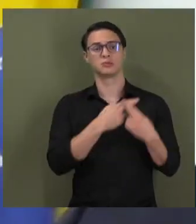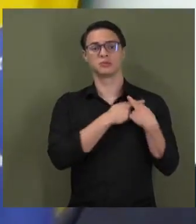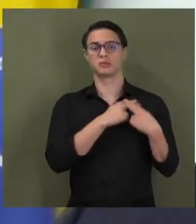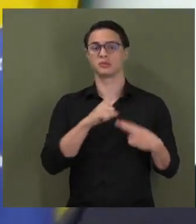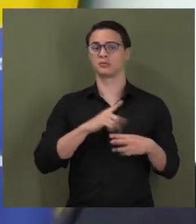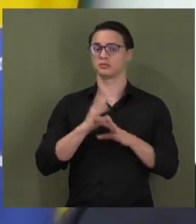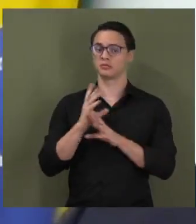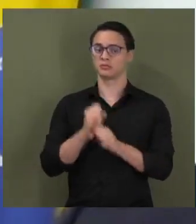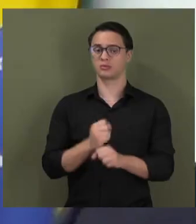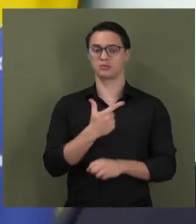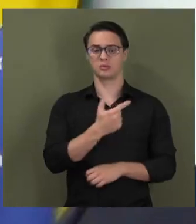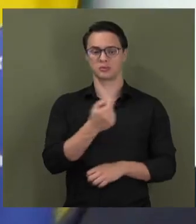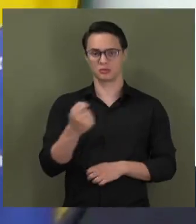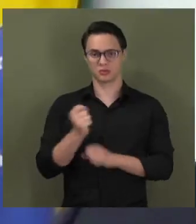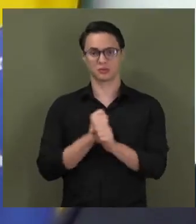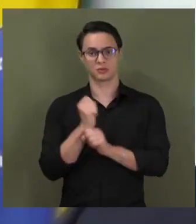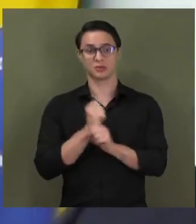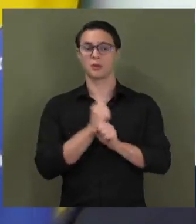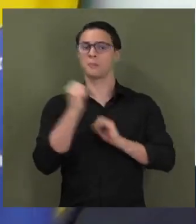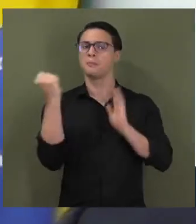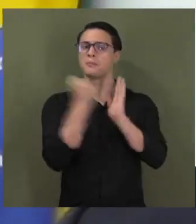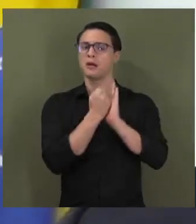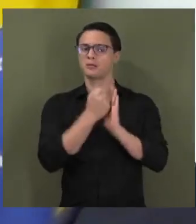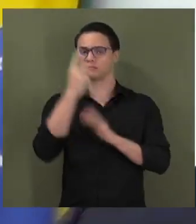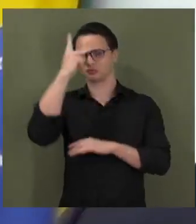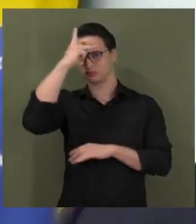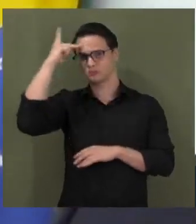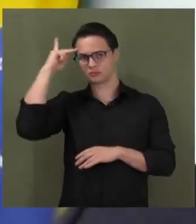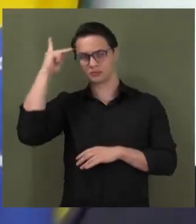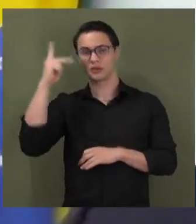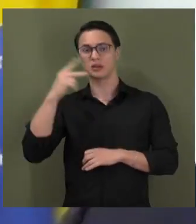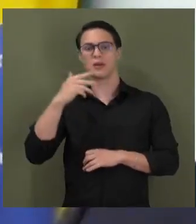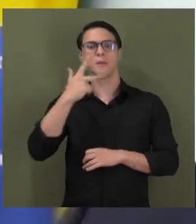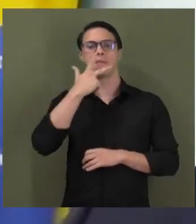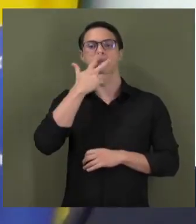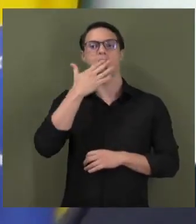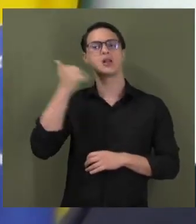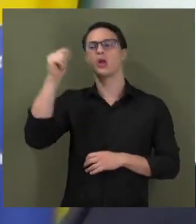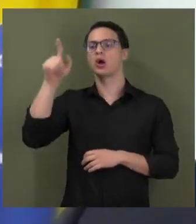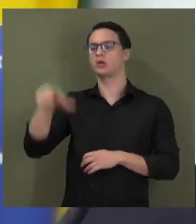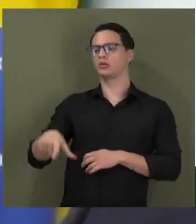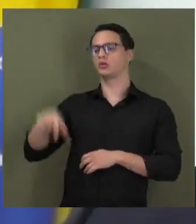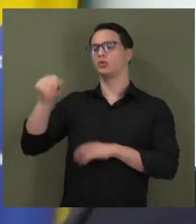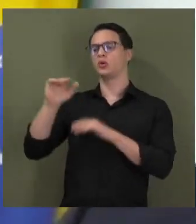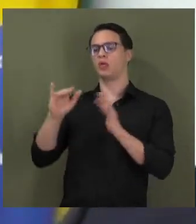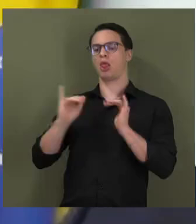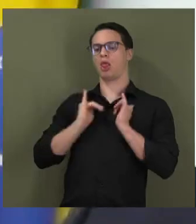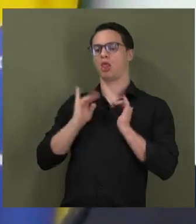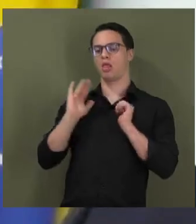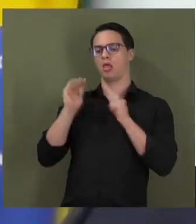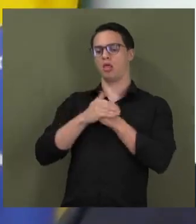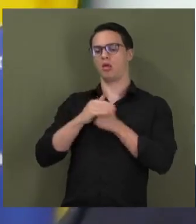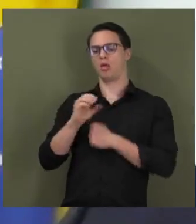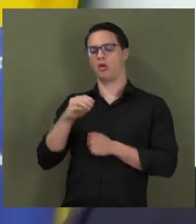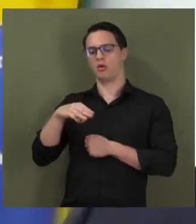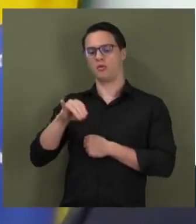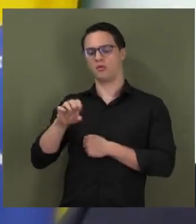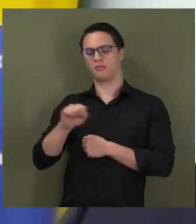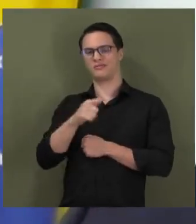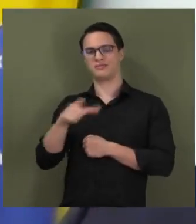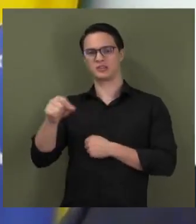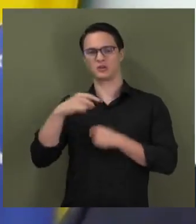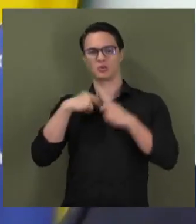vamos ficar marcados para a história como alguém que preferiu a omissão, covarde, ou totalmente